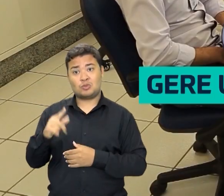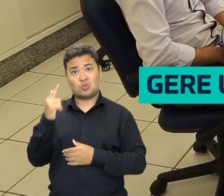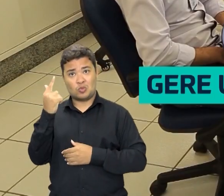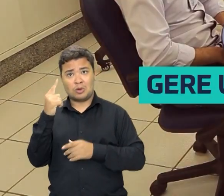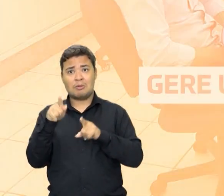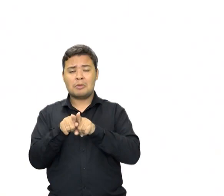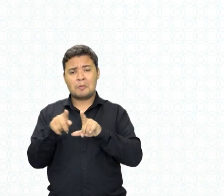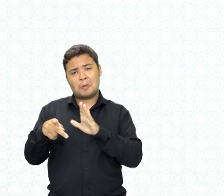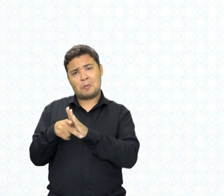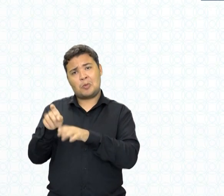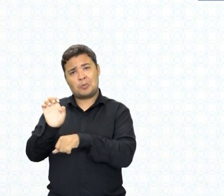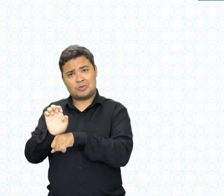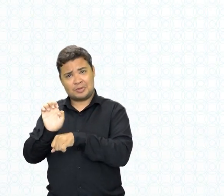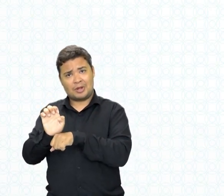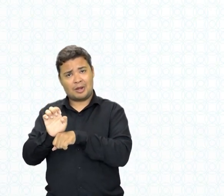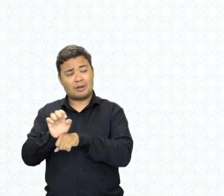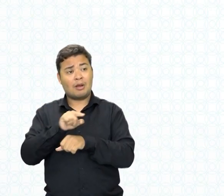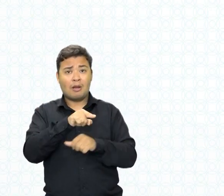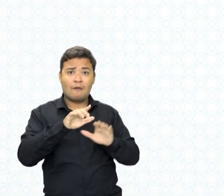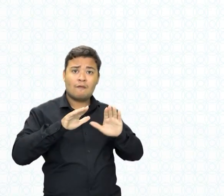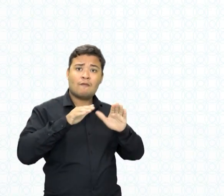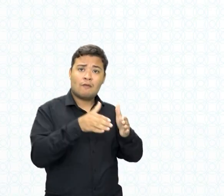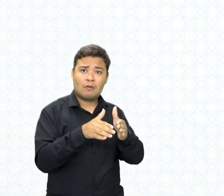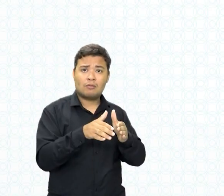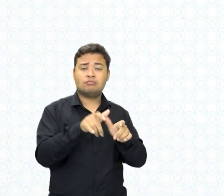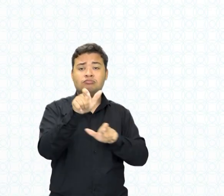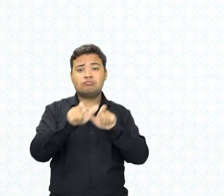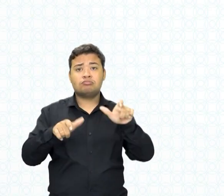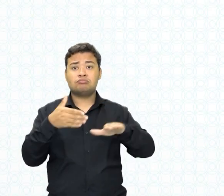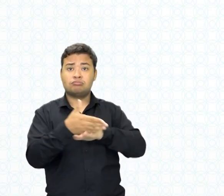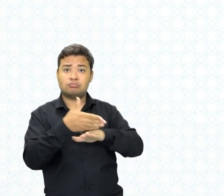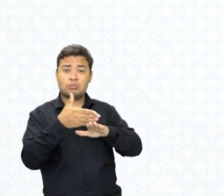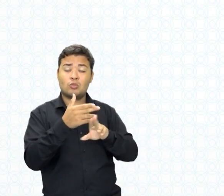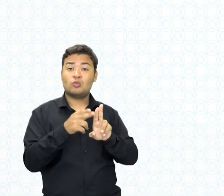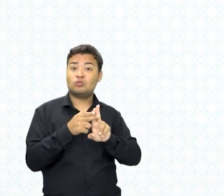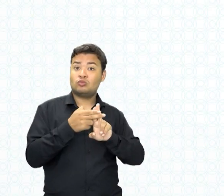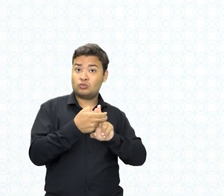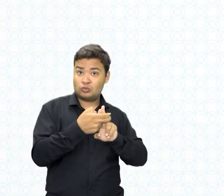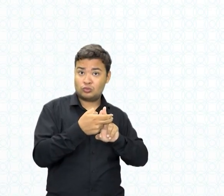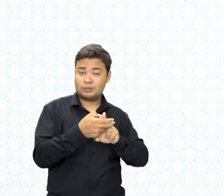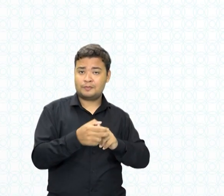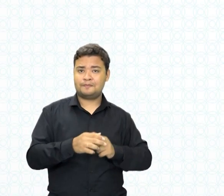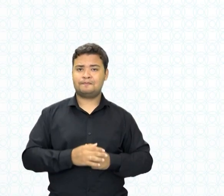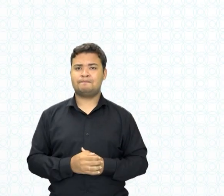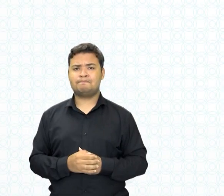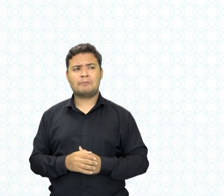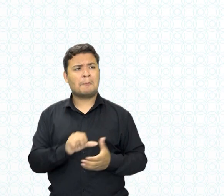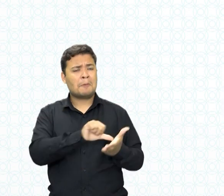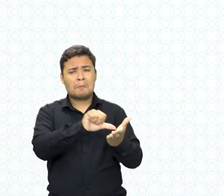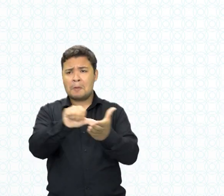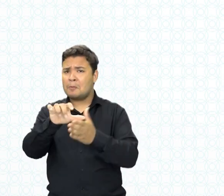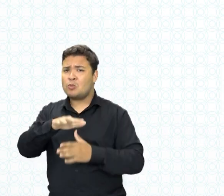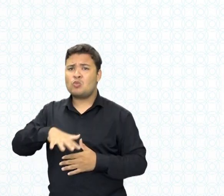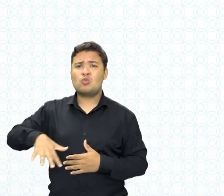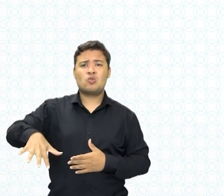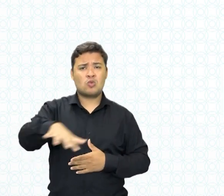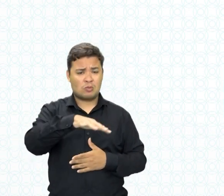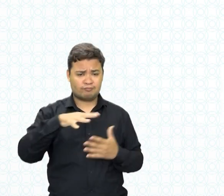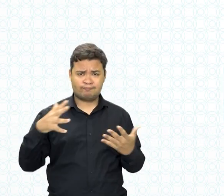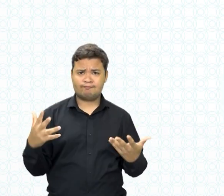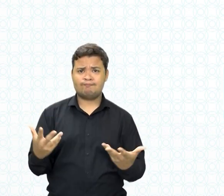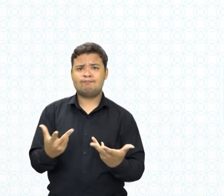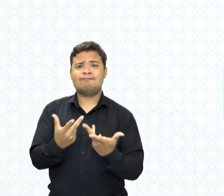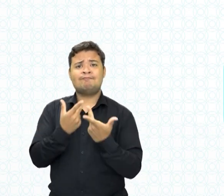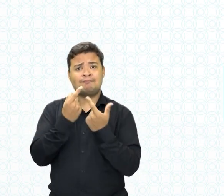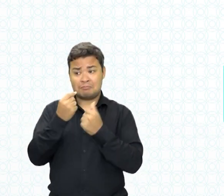também estaduais, voltadas para os usuários do Sistema Único de Saúde, o SUS, todas elas consideradas